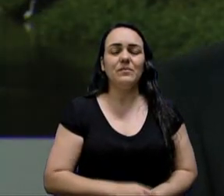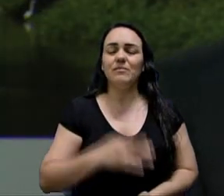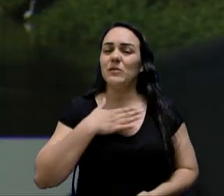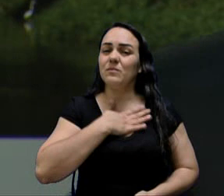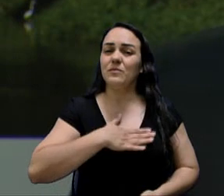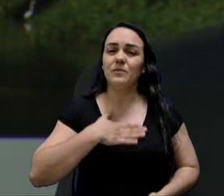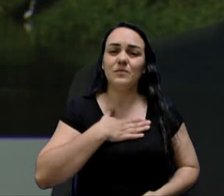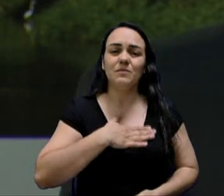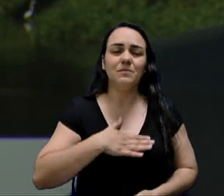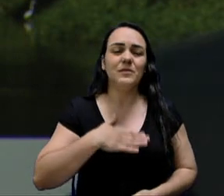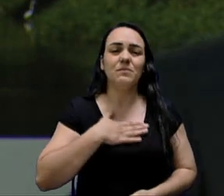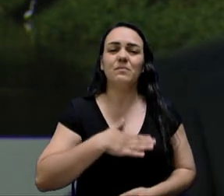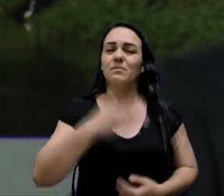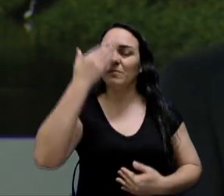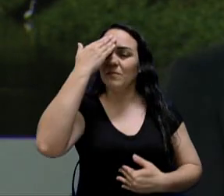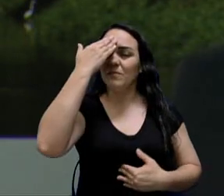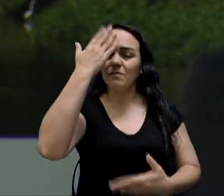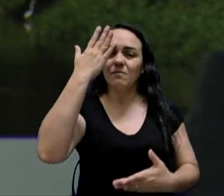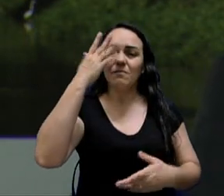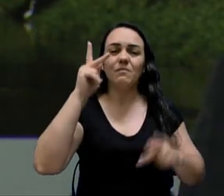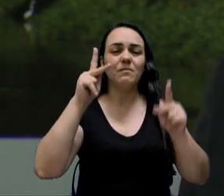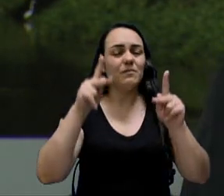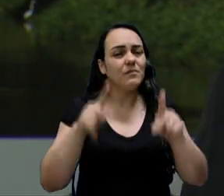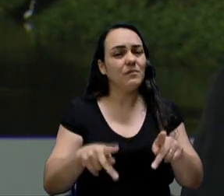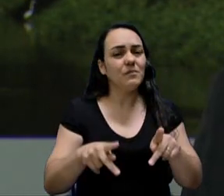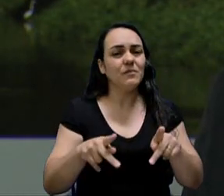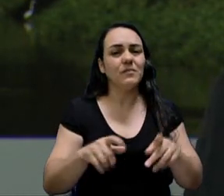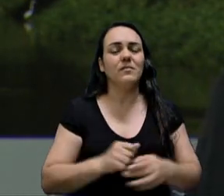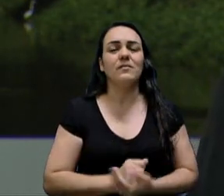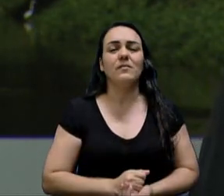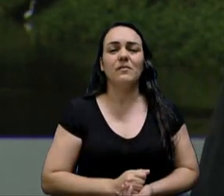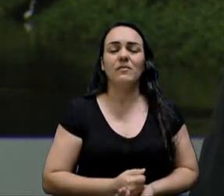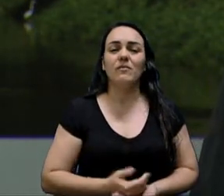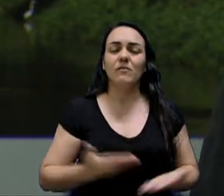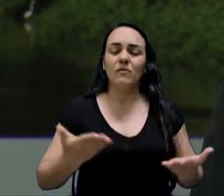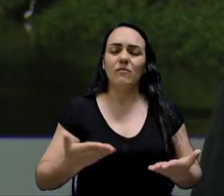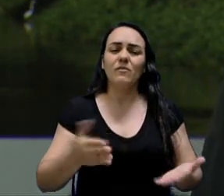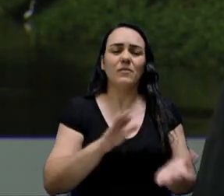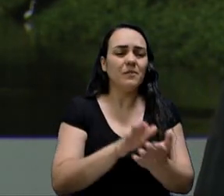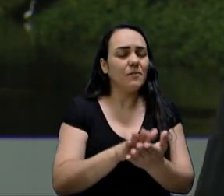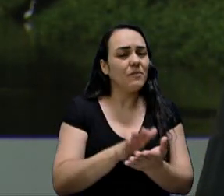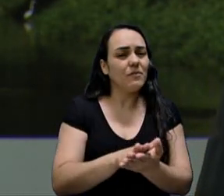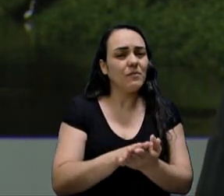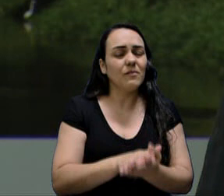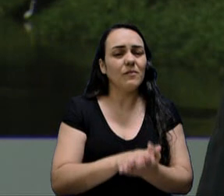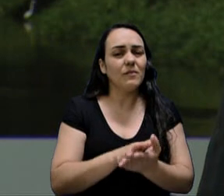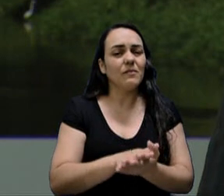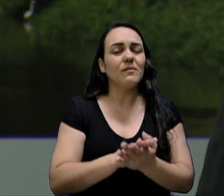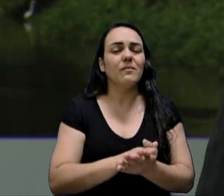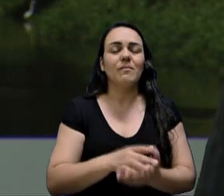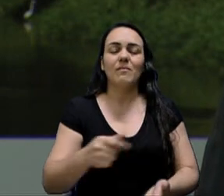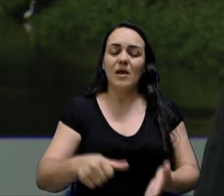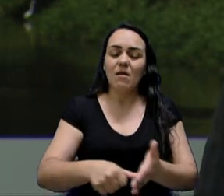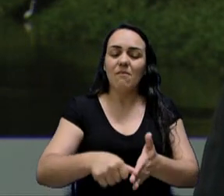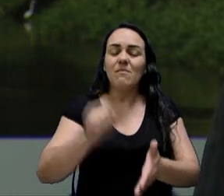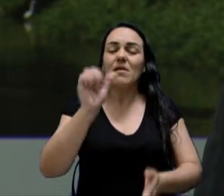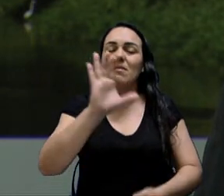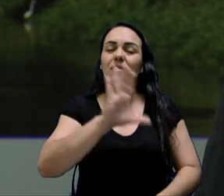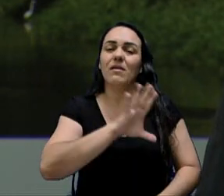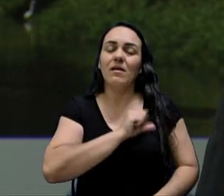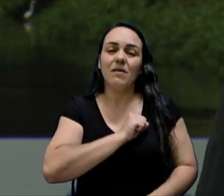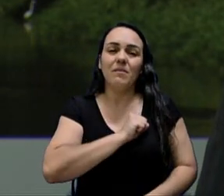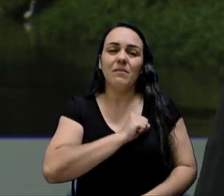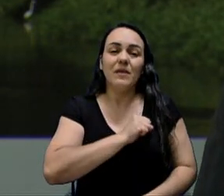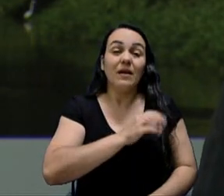Gostaria também de agradecer a presença e cumprimentar o meu primeiro amigo e